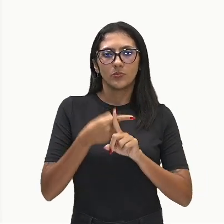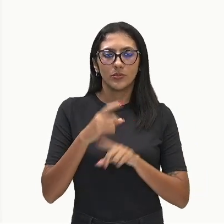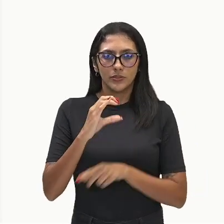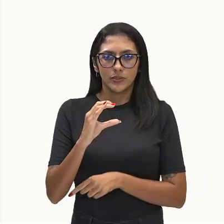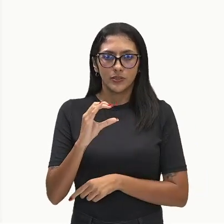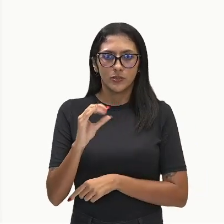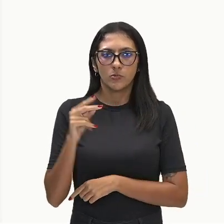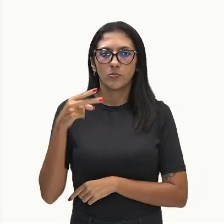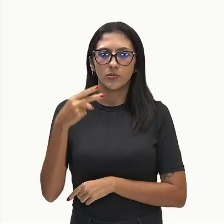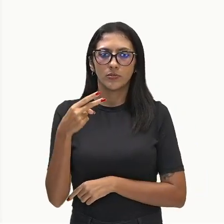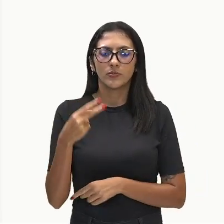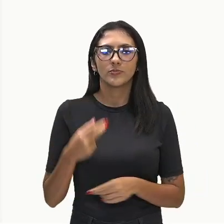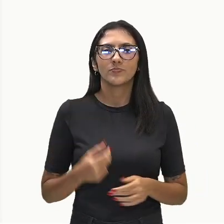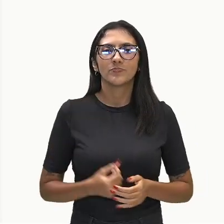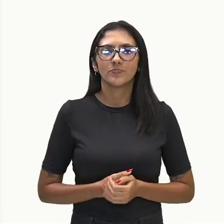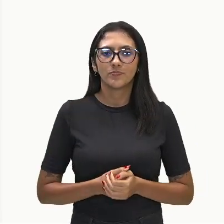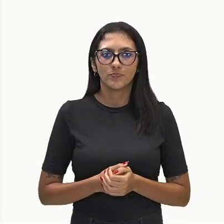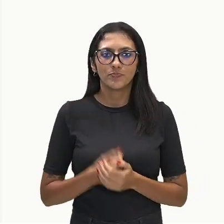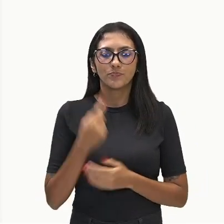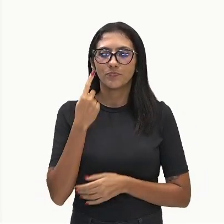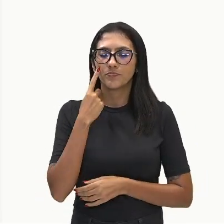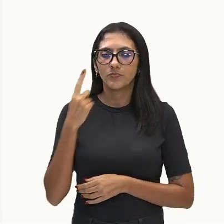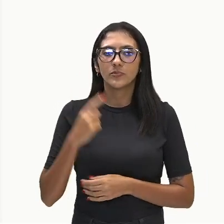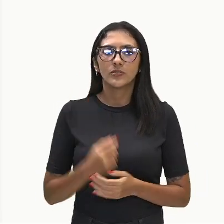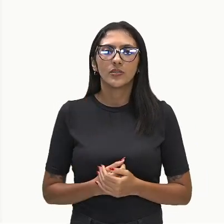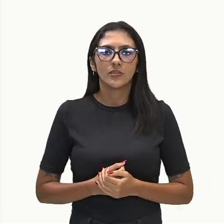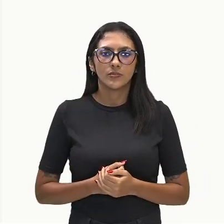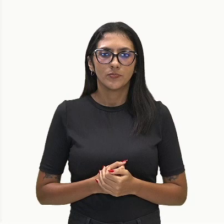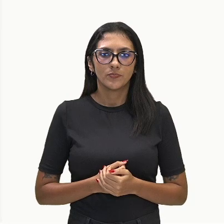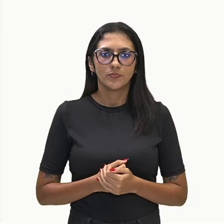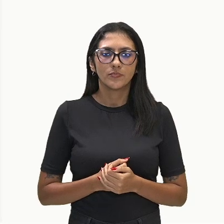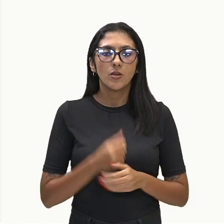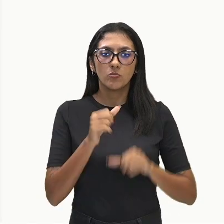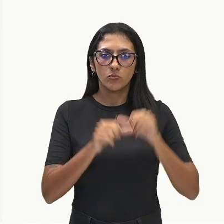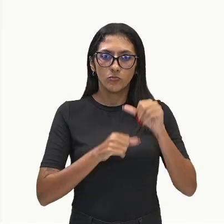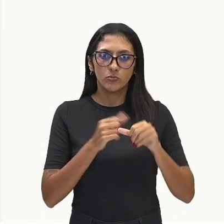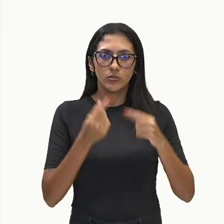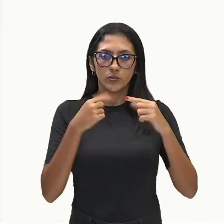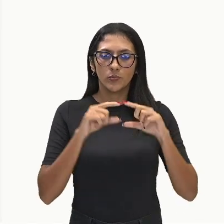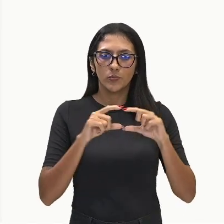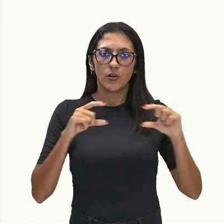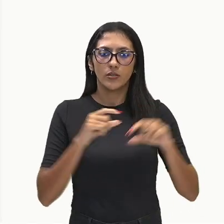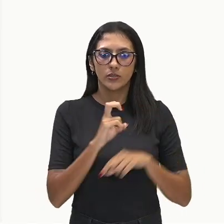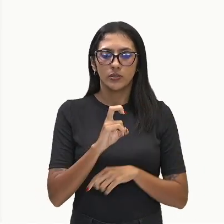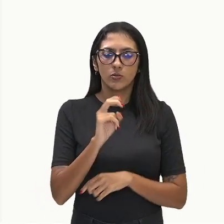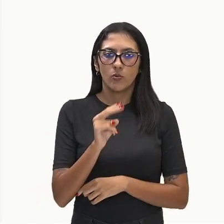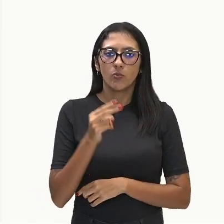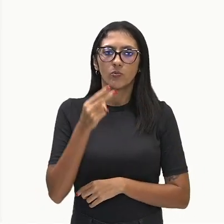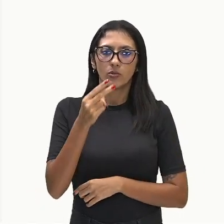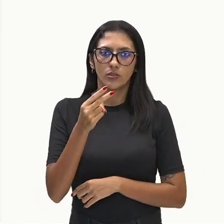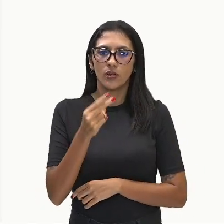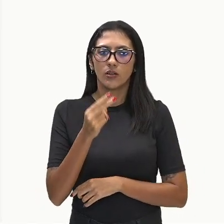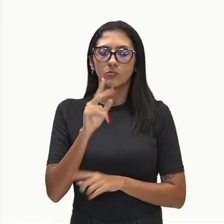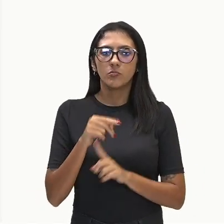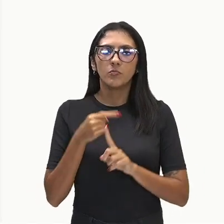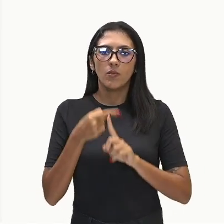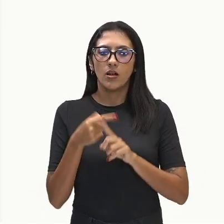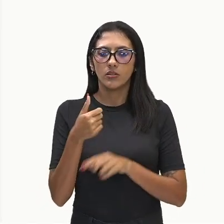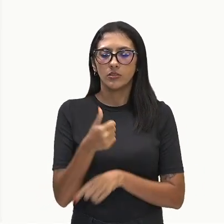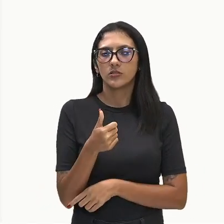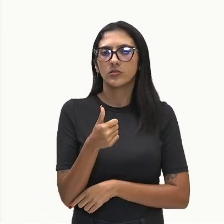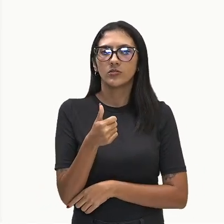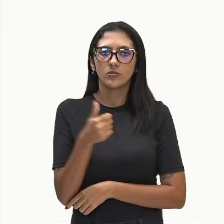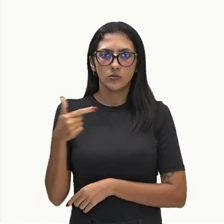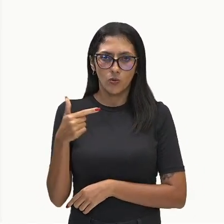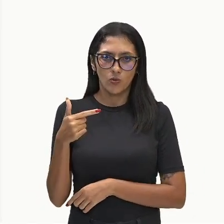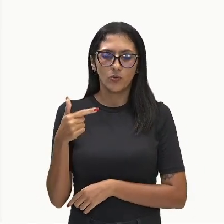quadrado. Um dos catetos é 5, então vai ficar 5 ao quadrado. E o outro cateto é 12,